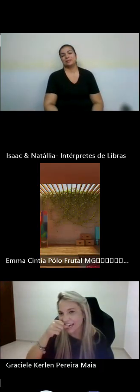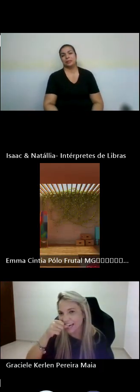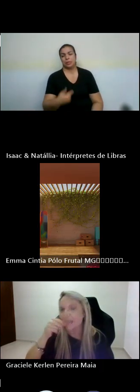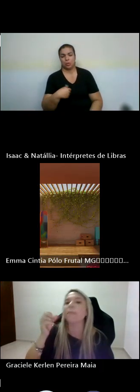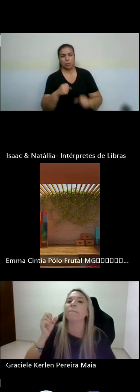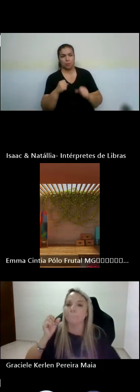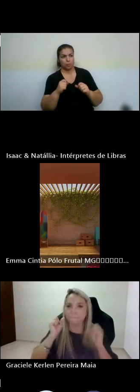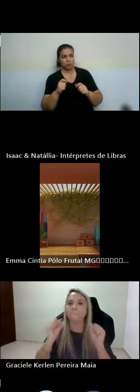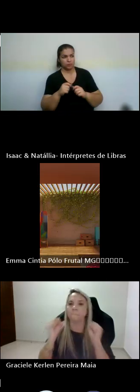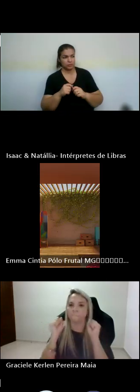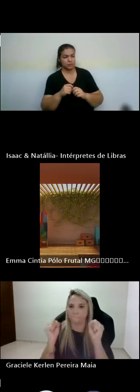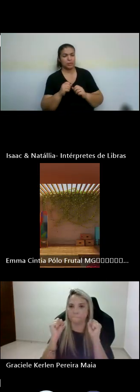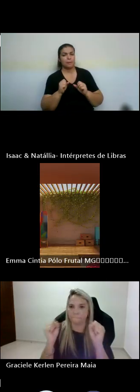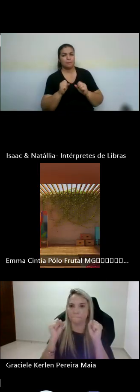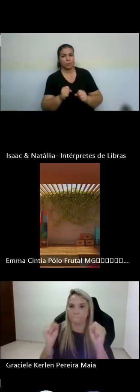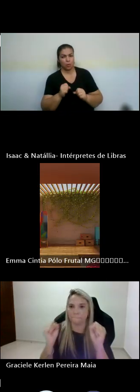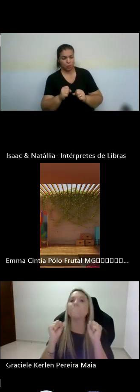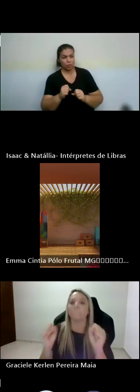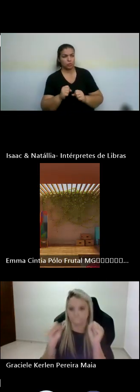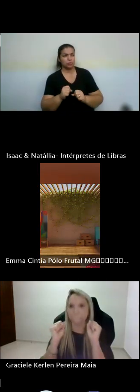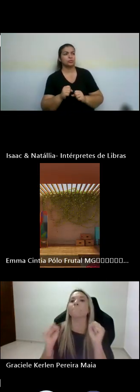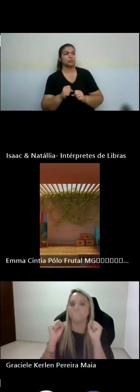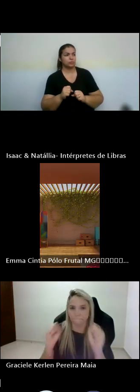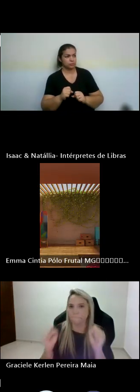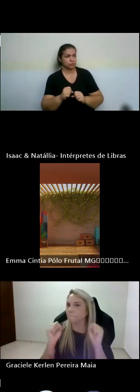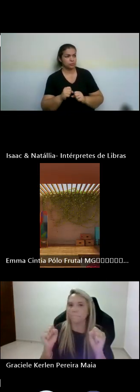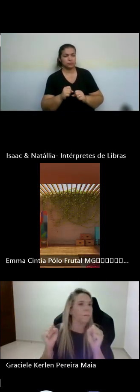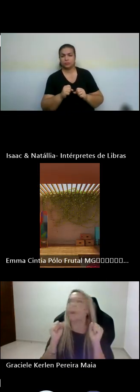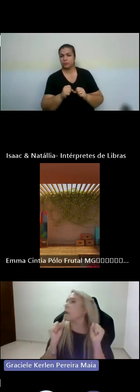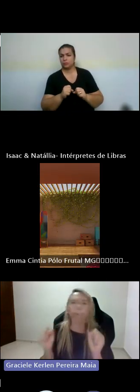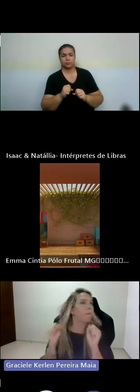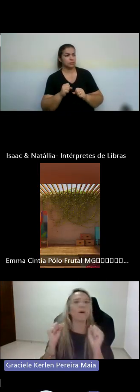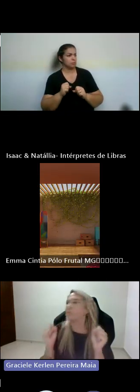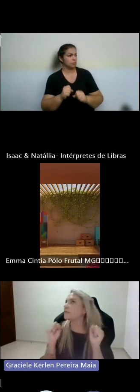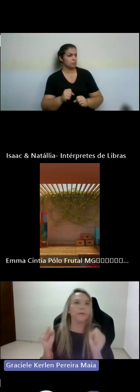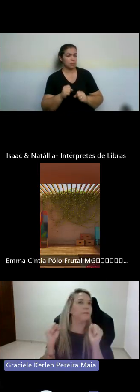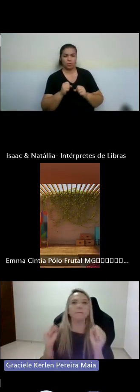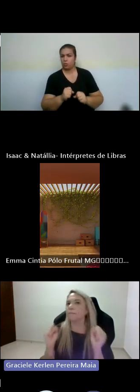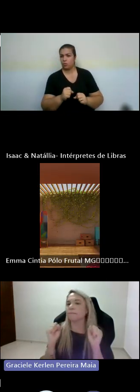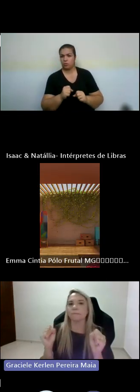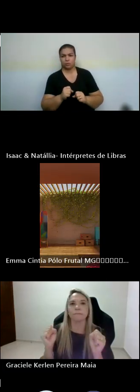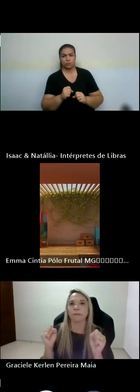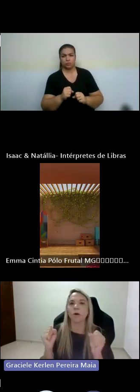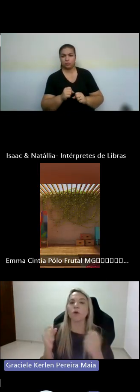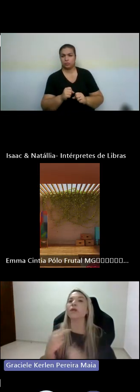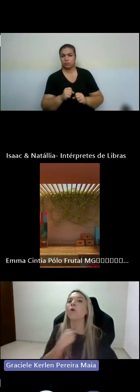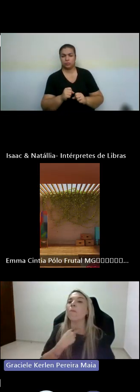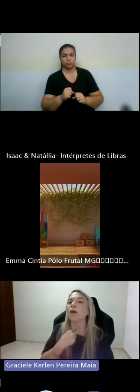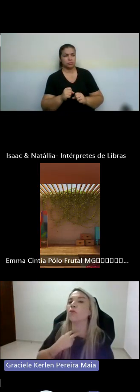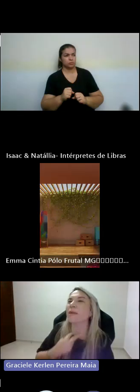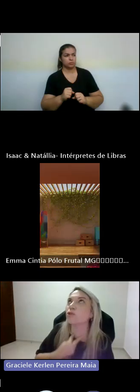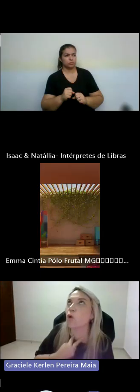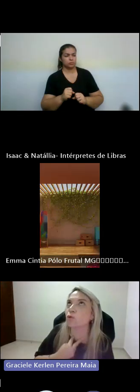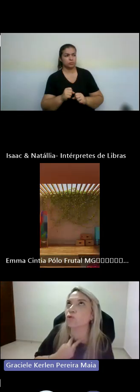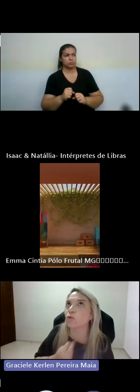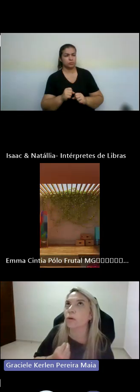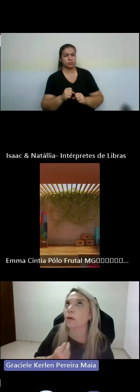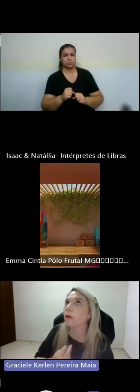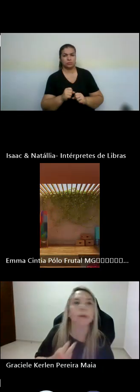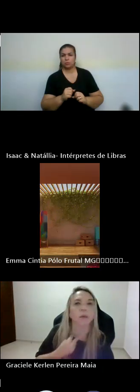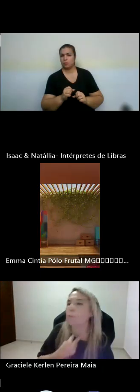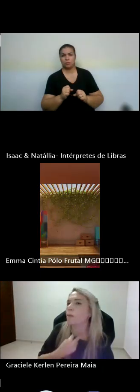pode balançar a cabeça afirmando que não. Não pode assim? Pode. Ou não pode no